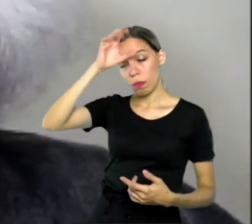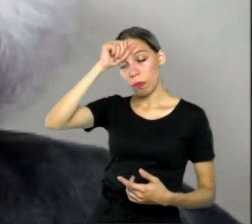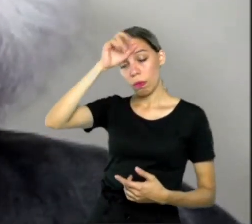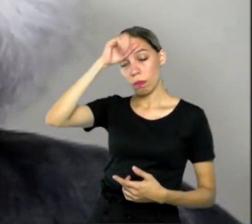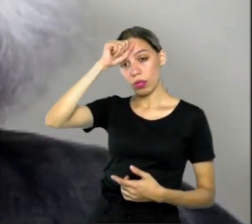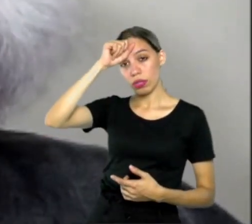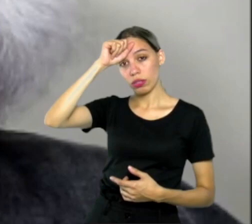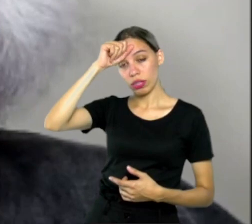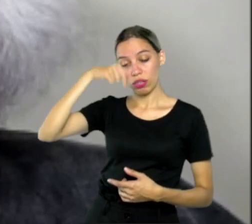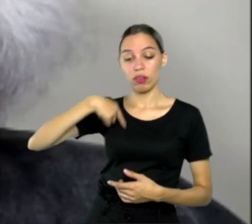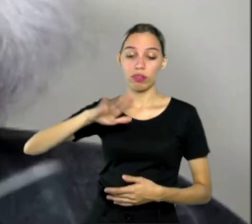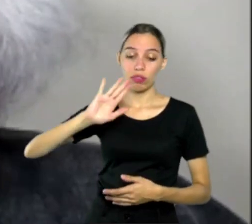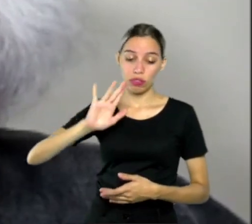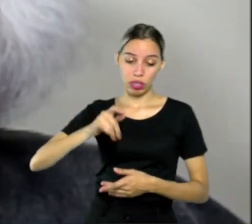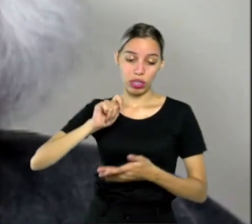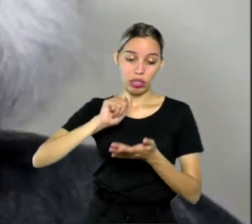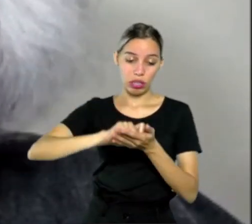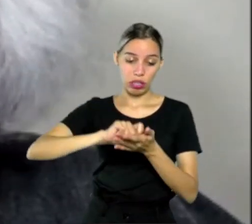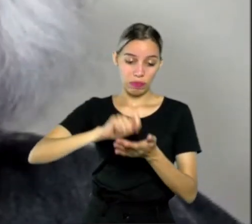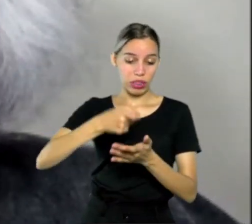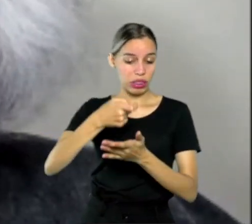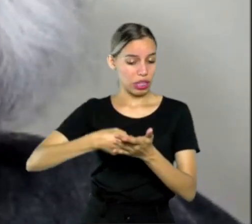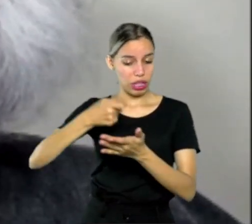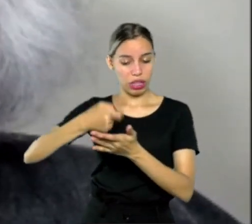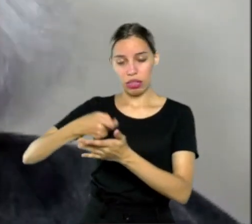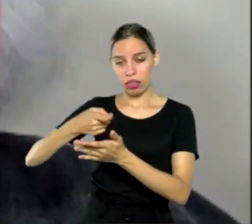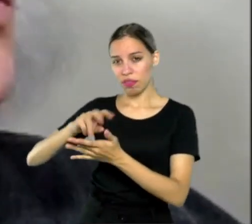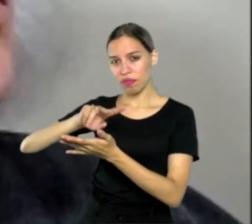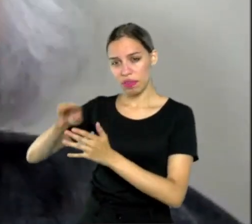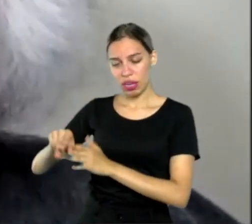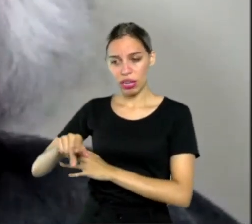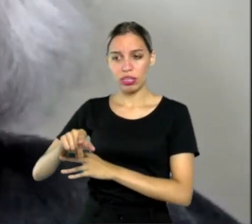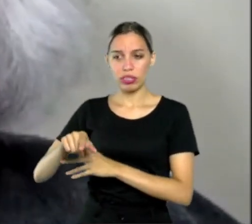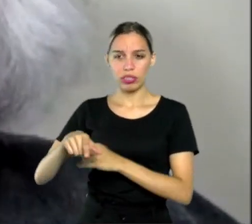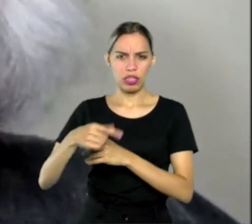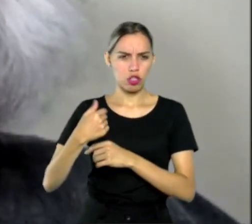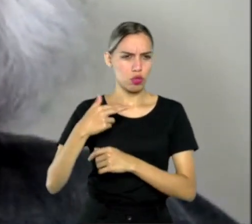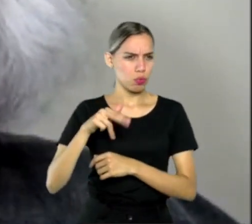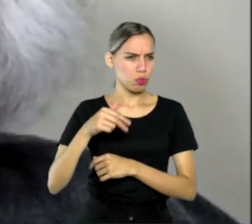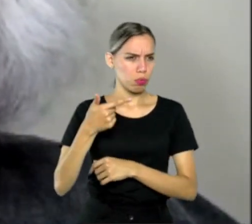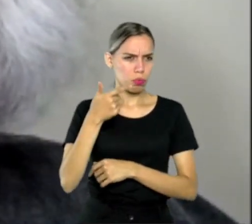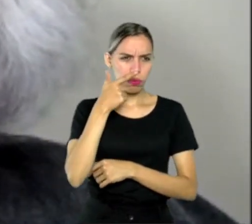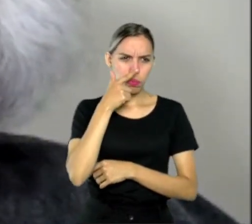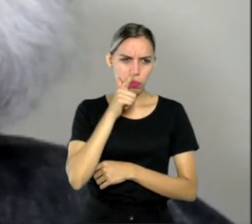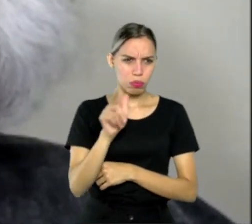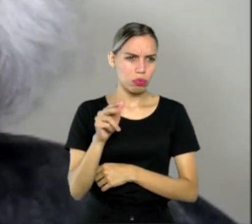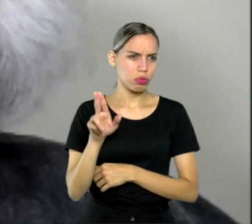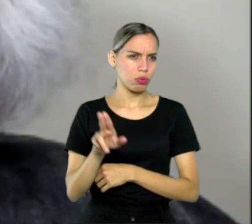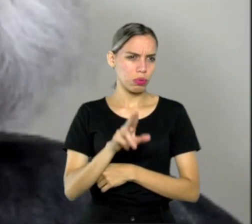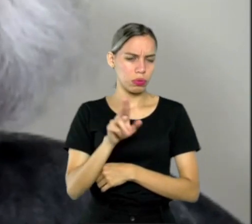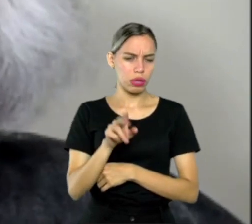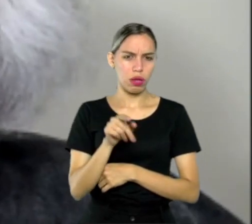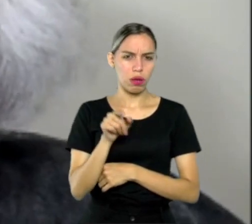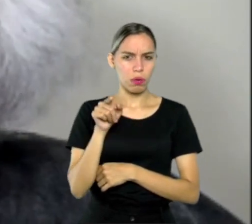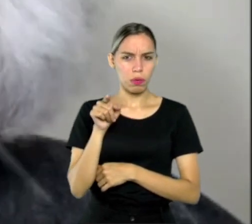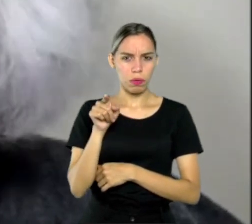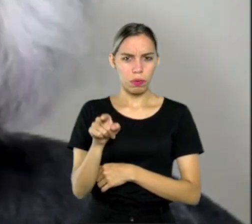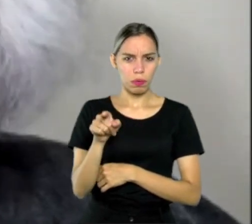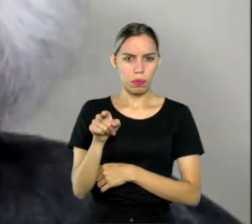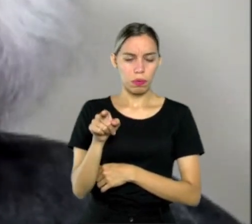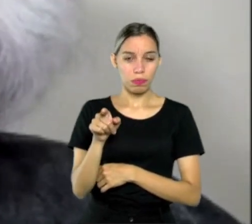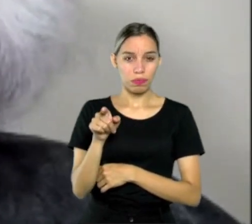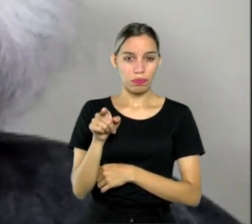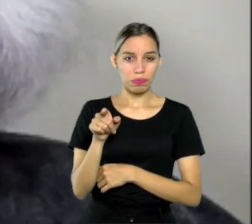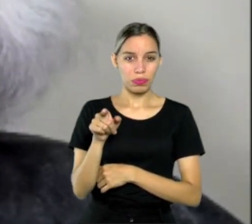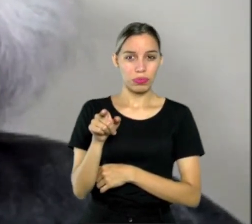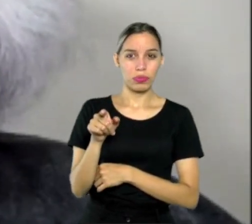eu já produzi, o que eu tenho na terceira pessoa. É tudo na segunda pessoa mesmo, né? E eu acredito que